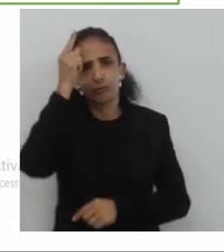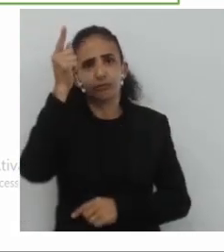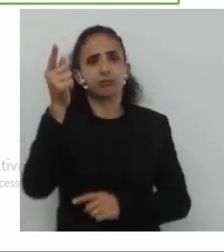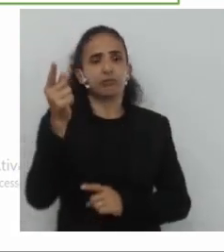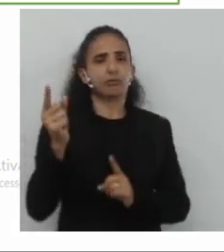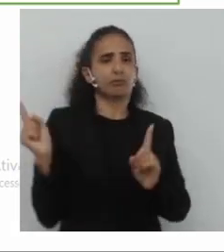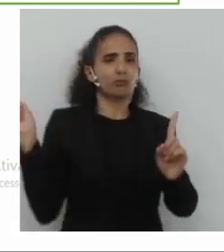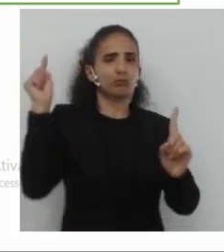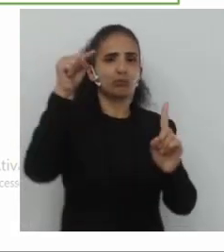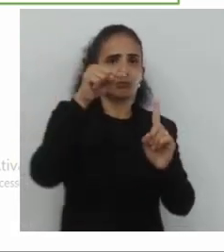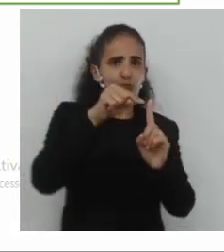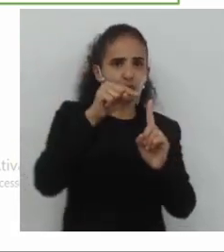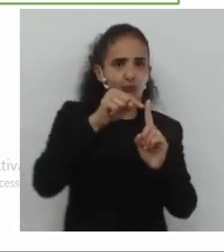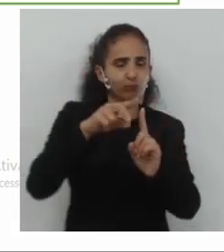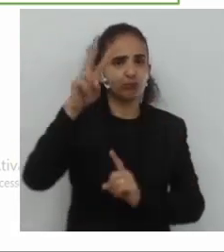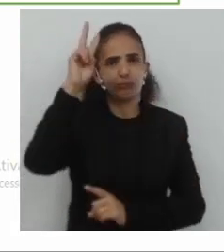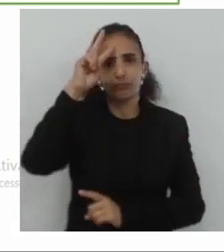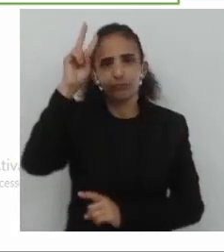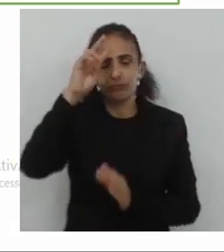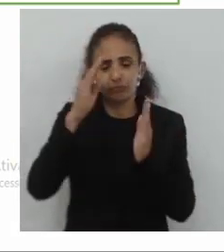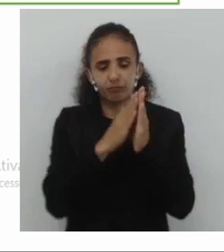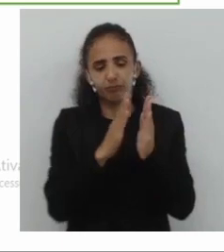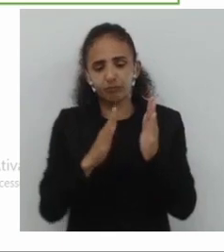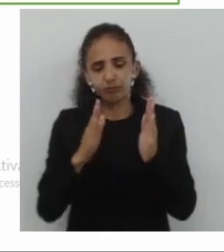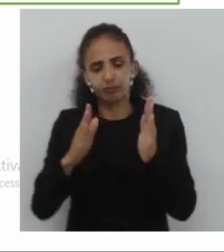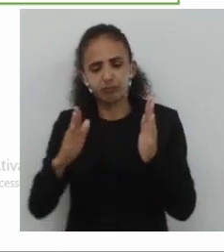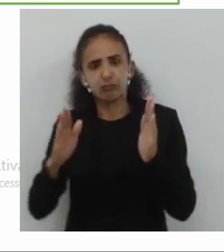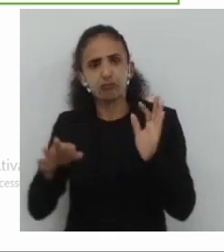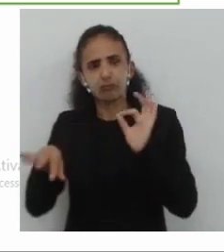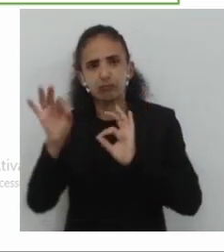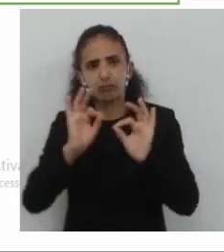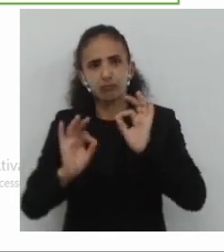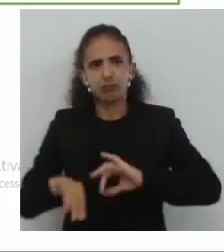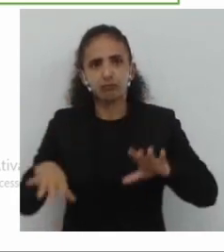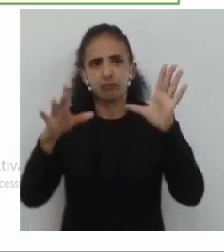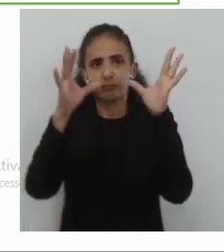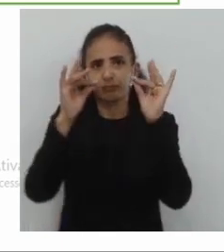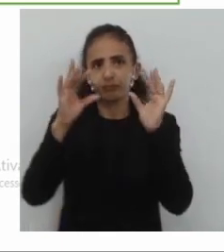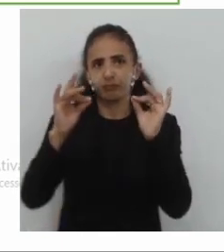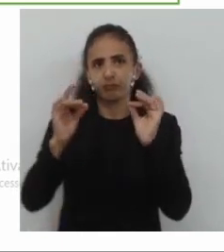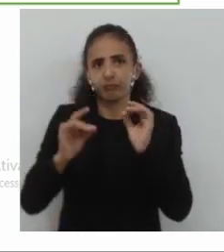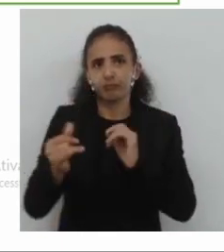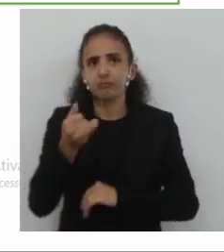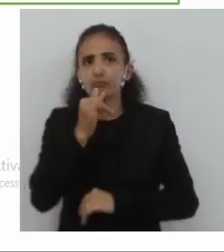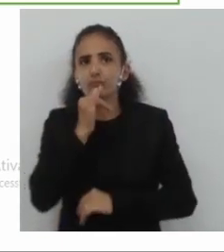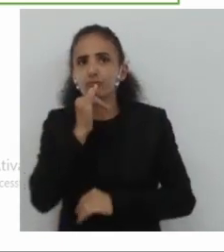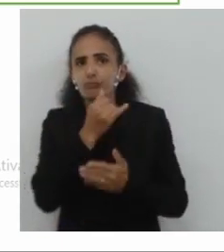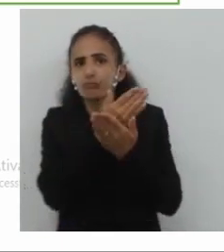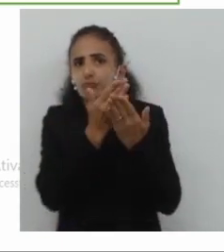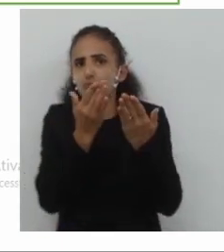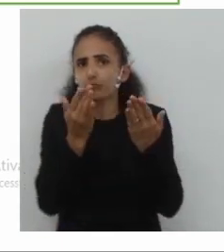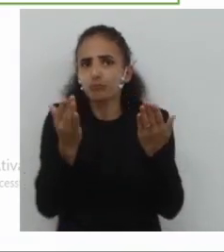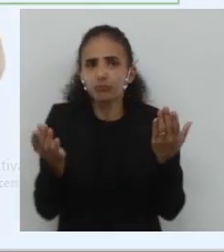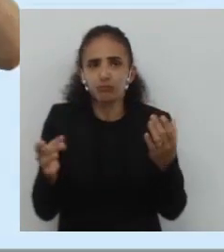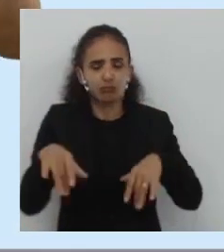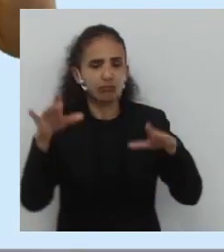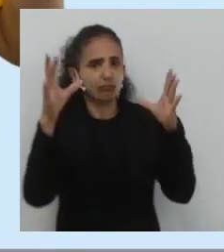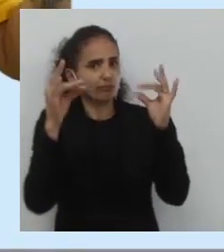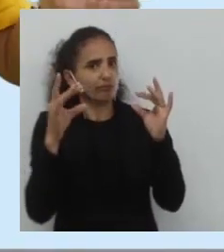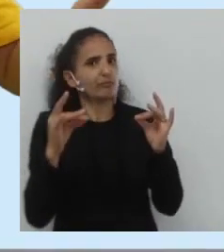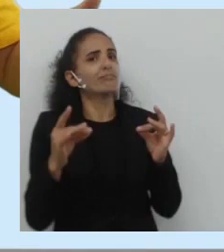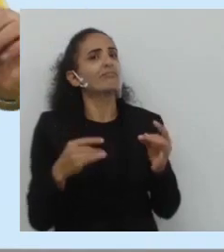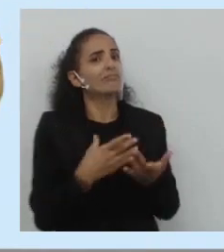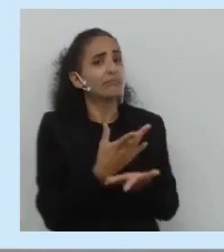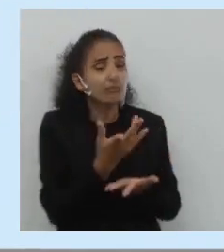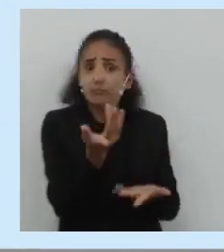centrais. E um outro da história, feudalismo. Ele tirou pontos principais. Então, quando eu citar vocês, fazer